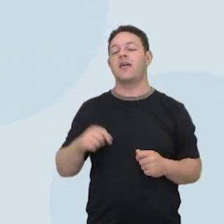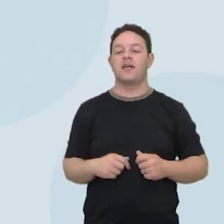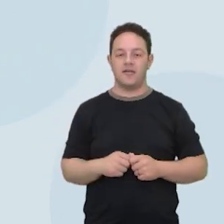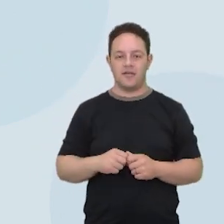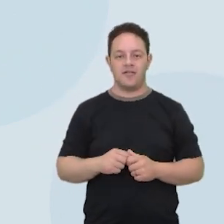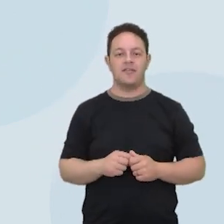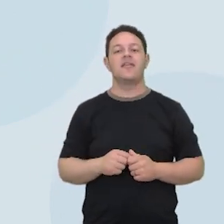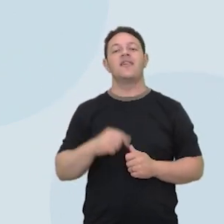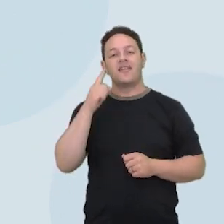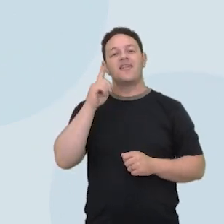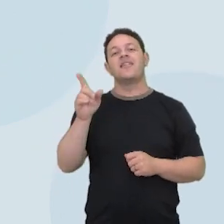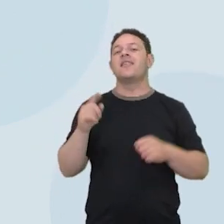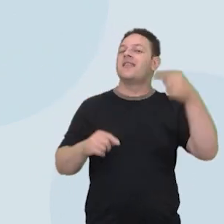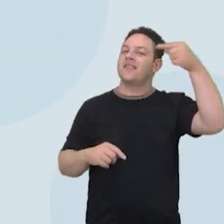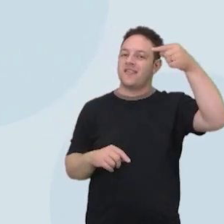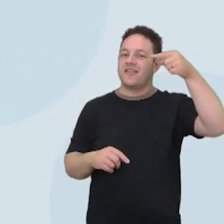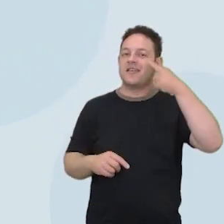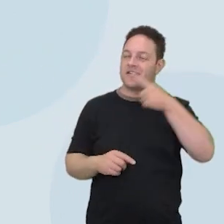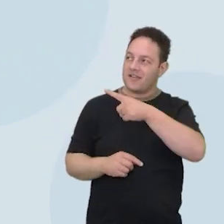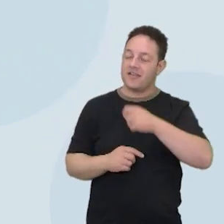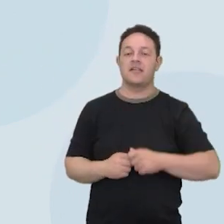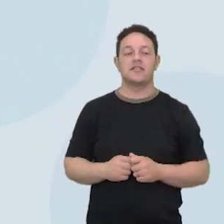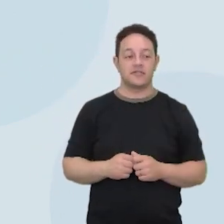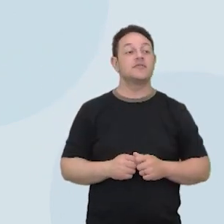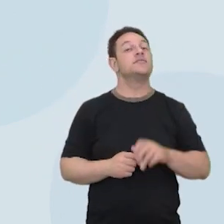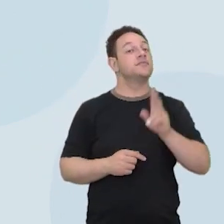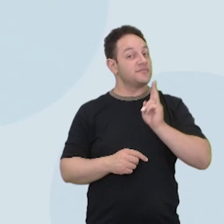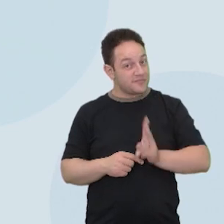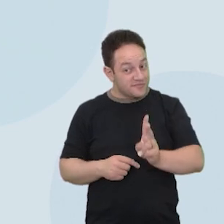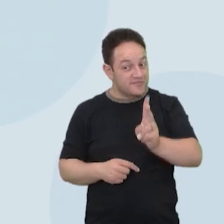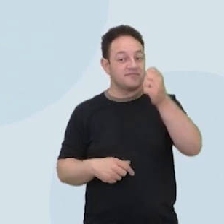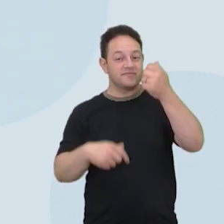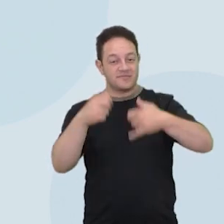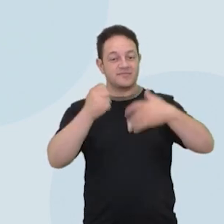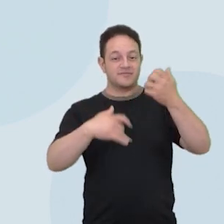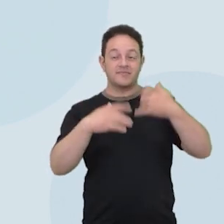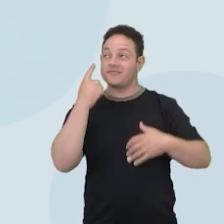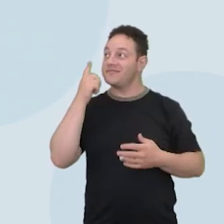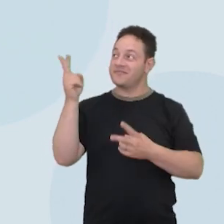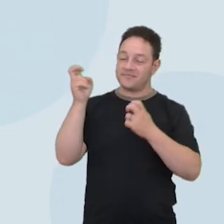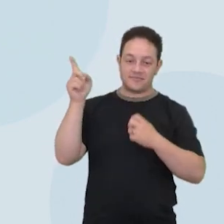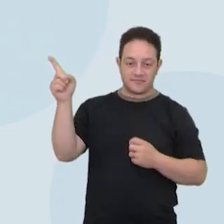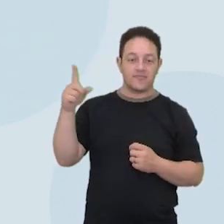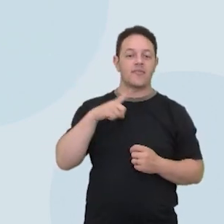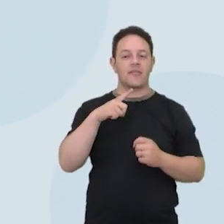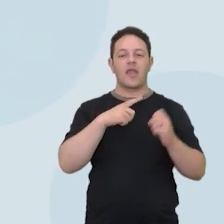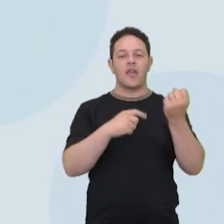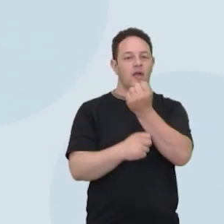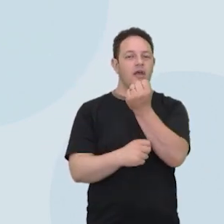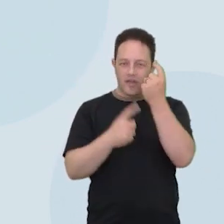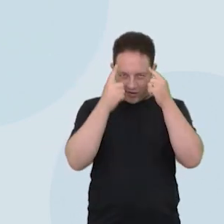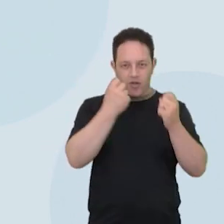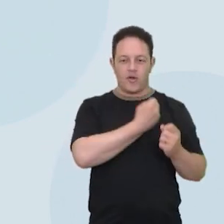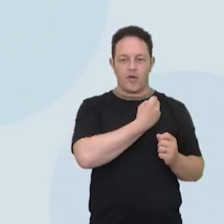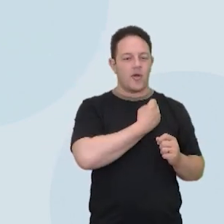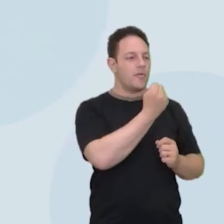Então é a primeira, gente. Bom, continuando, então, sabendo disso, aqui eu trouxe aquela